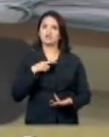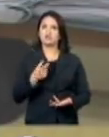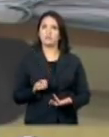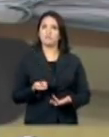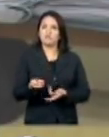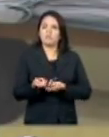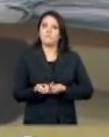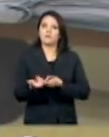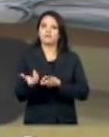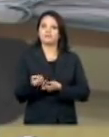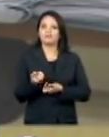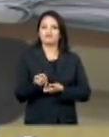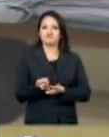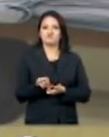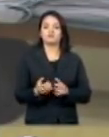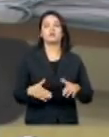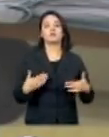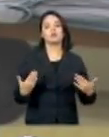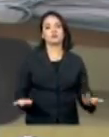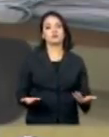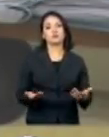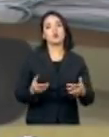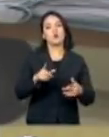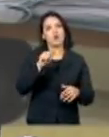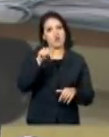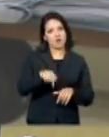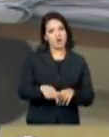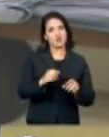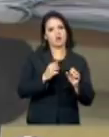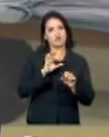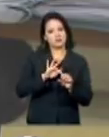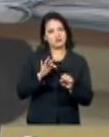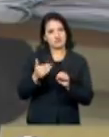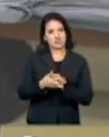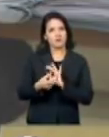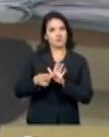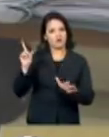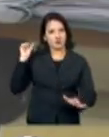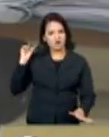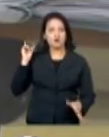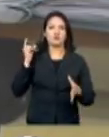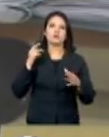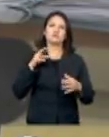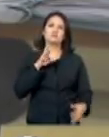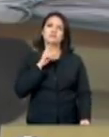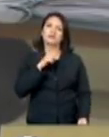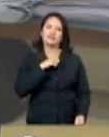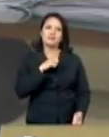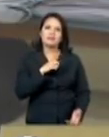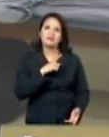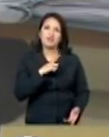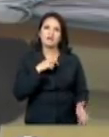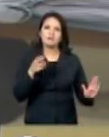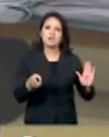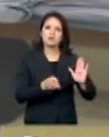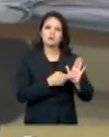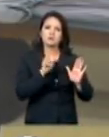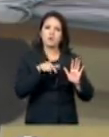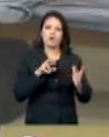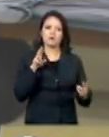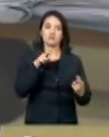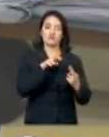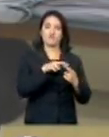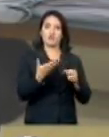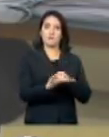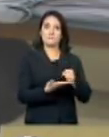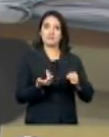conheceu a repercussão geral do tema come do cogam que ficou assim ementado após o reconhecimento da repercussão geral do